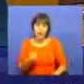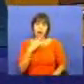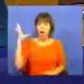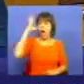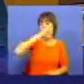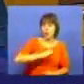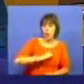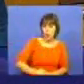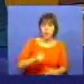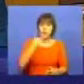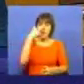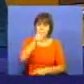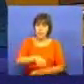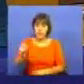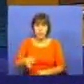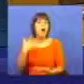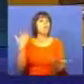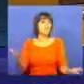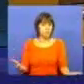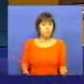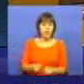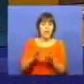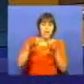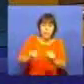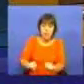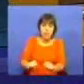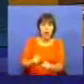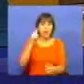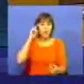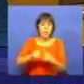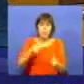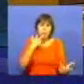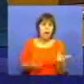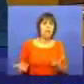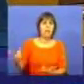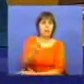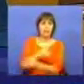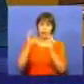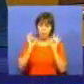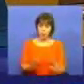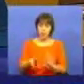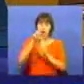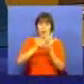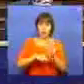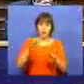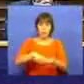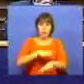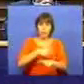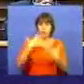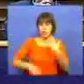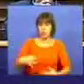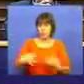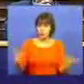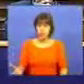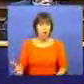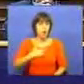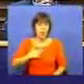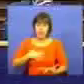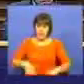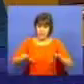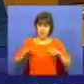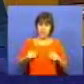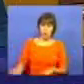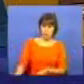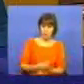abusos contra o contribuinte, nomeadamente nas penhoras que foram objeto de crítica no próprio relatório do Provedor de Justiça. Não quis aceitar